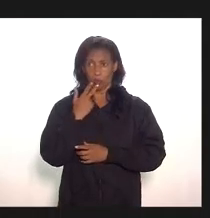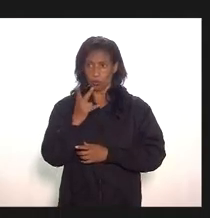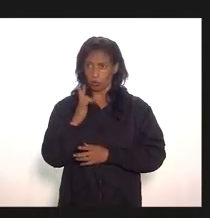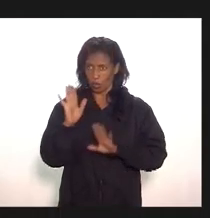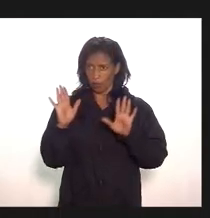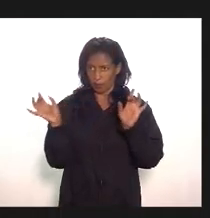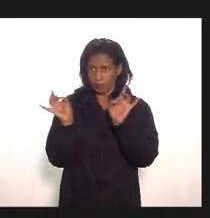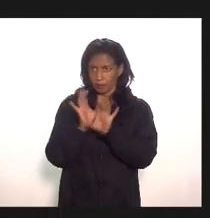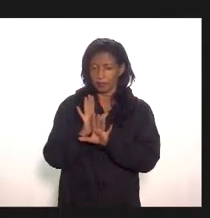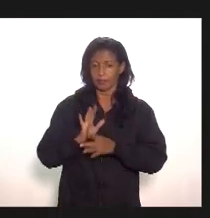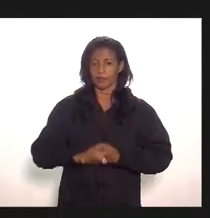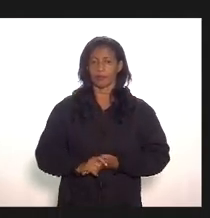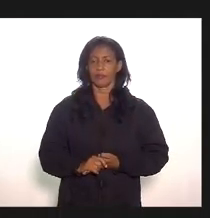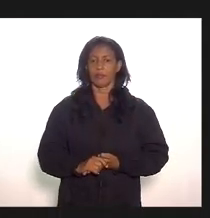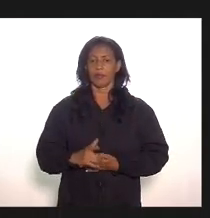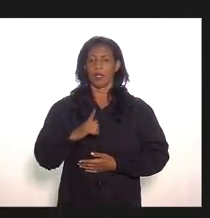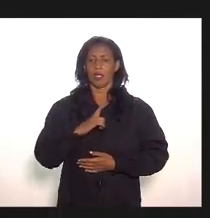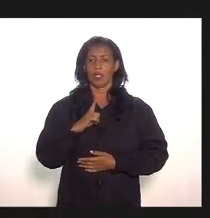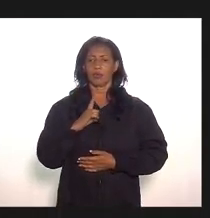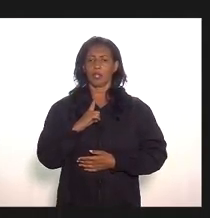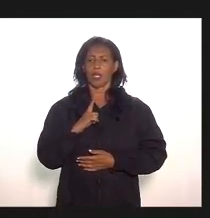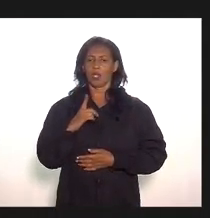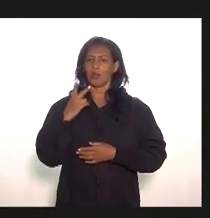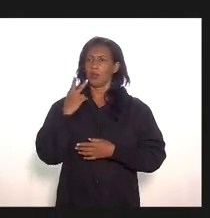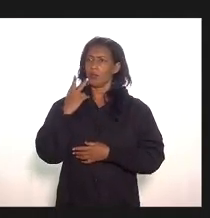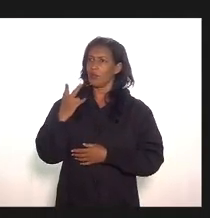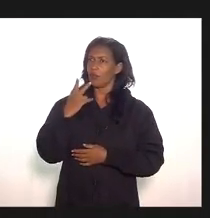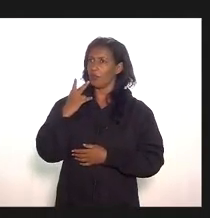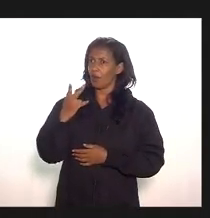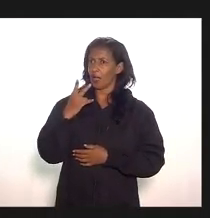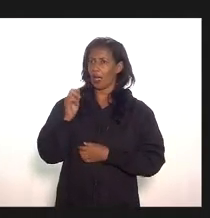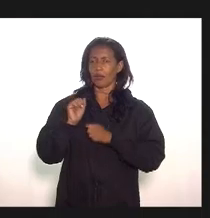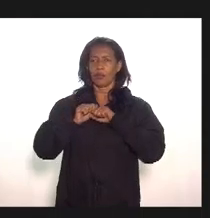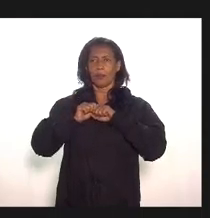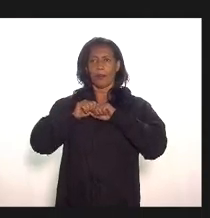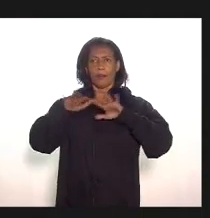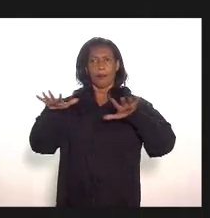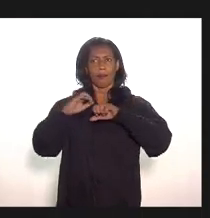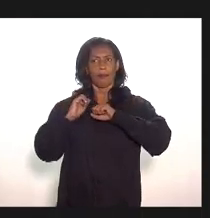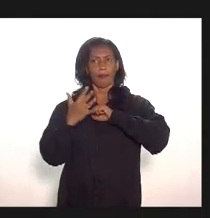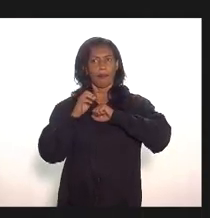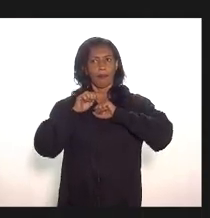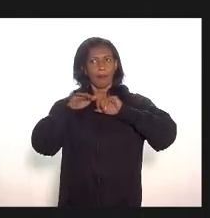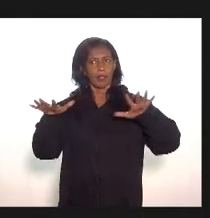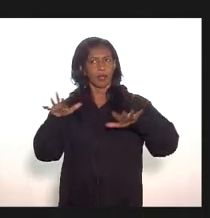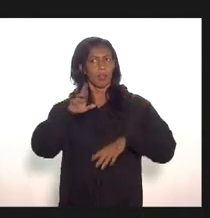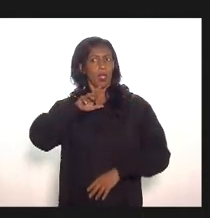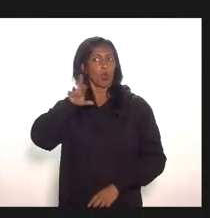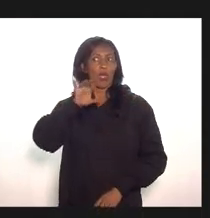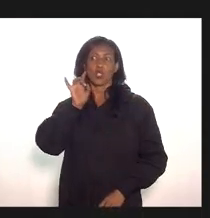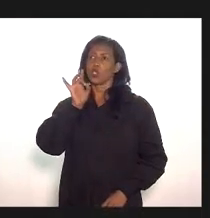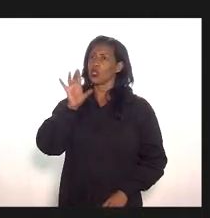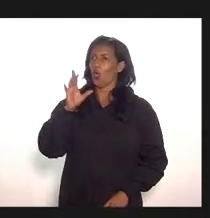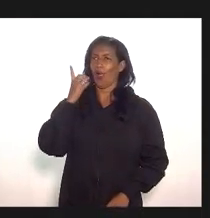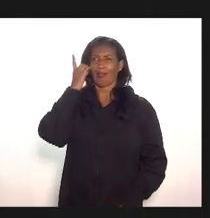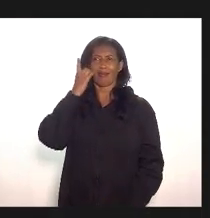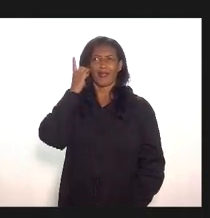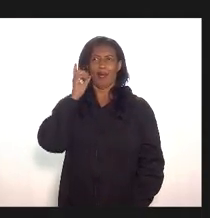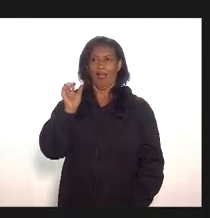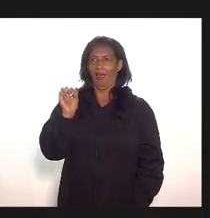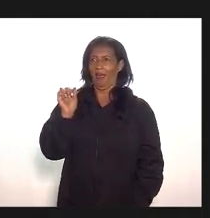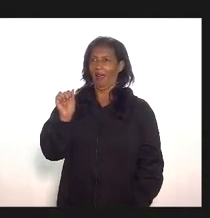presidente, eu tenho combatido aqui a politização da pandemia. Não é só a deputada Adriana Baltazar que defende